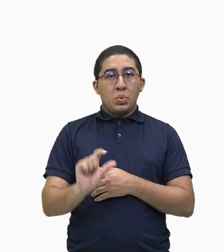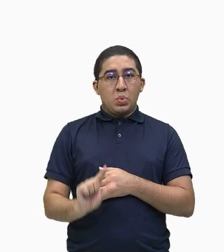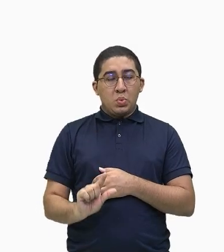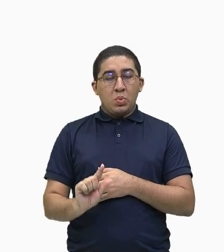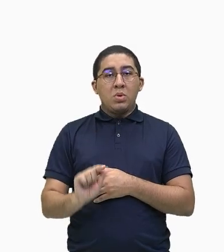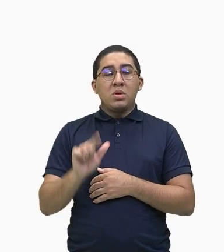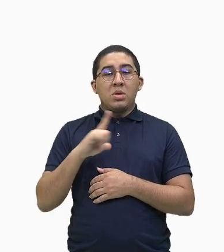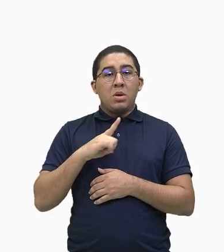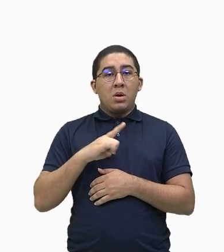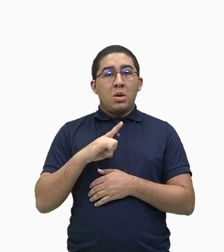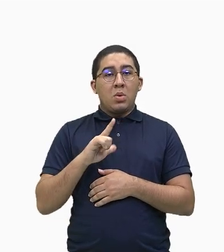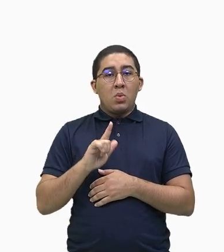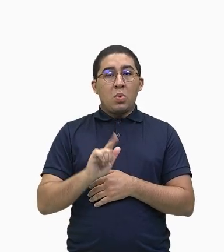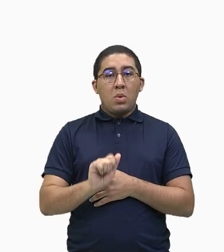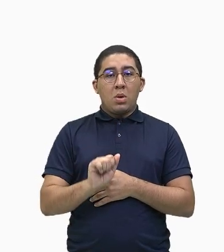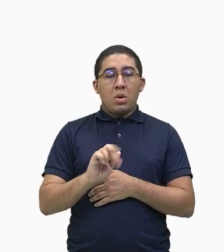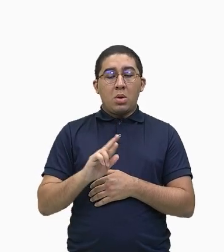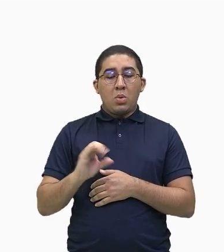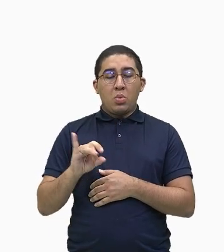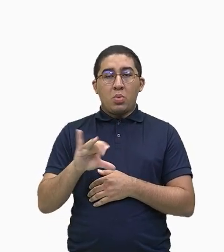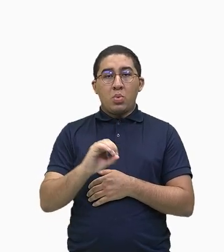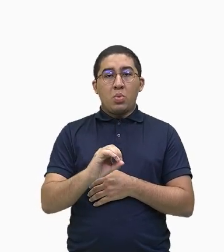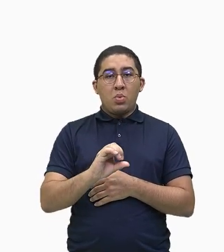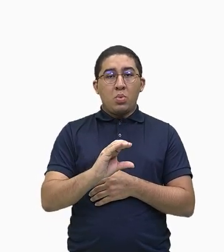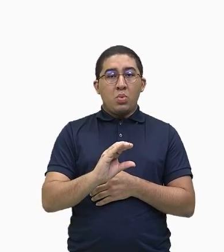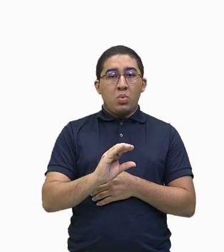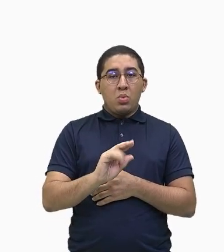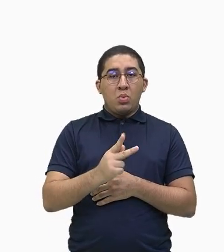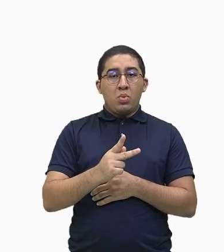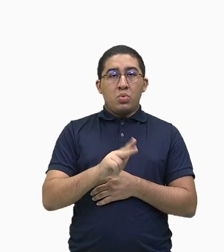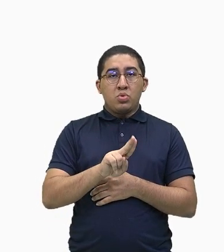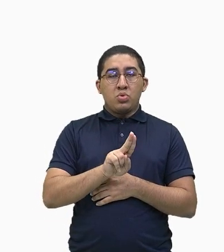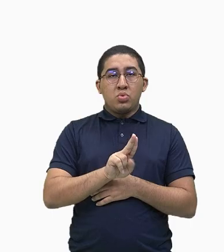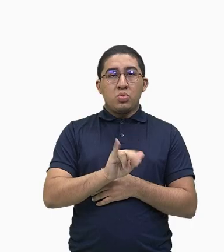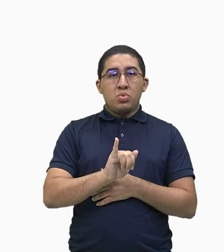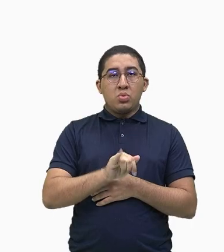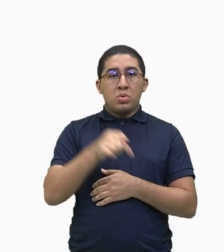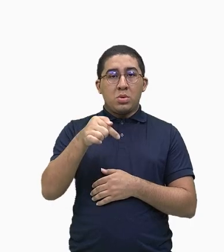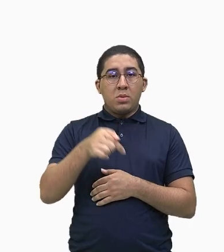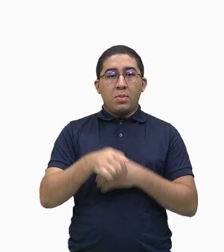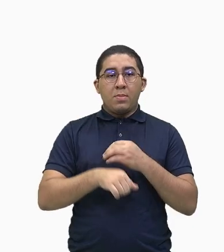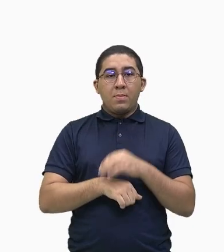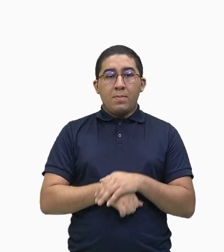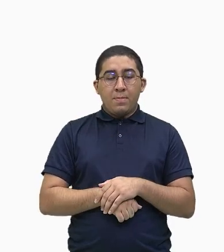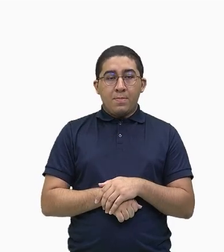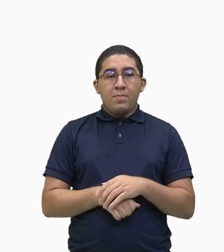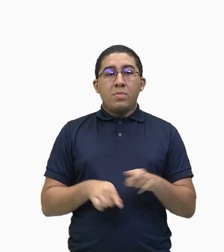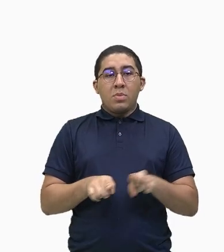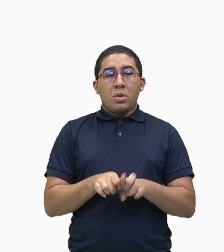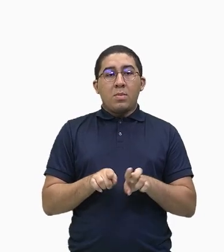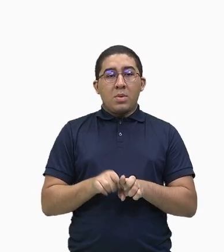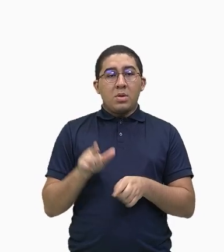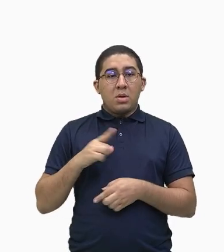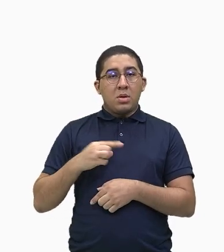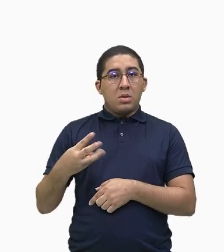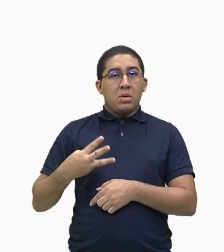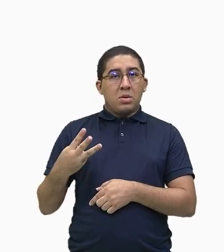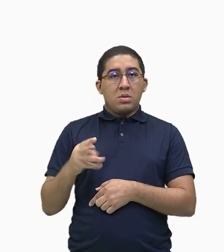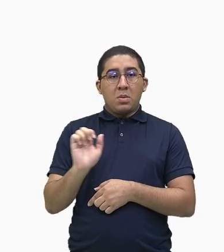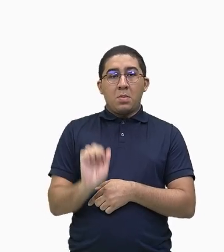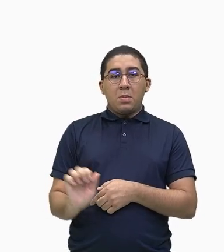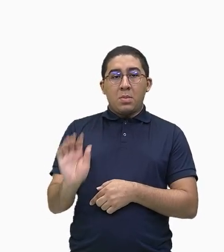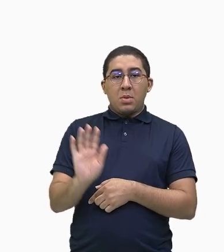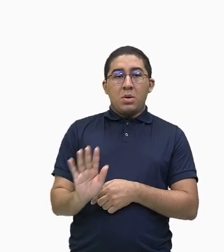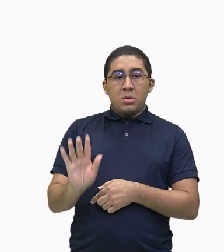no Rio Grande do Sul, né, que é uma área litorânea. Nós temos a figura 3, a imagem 3,